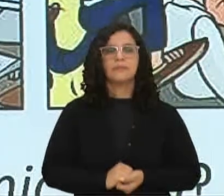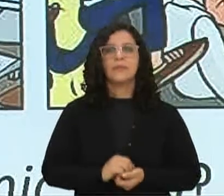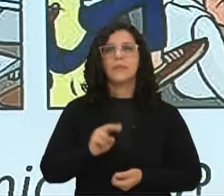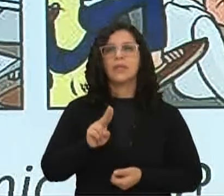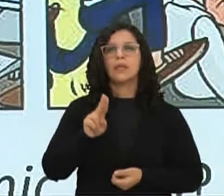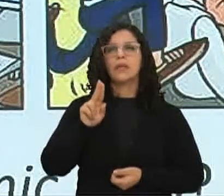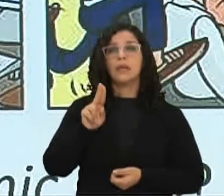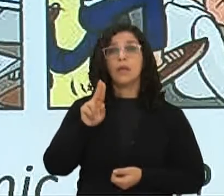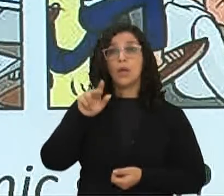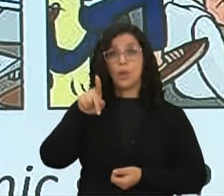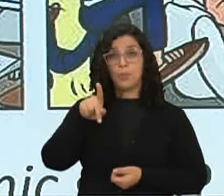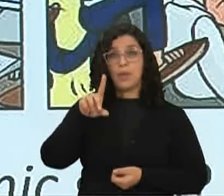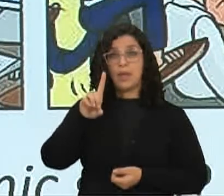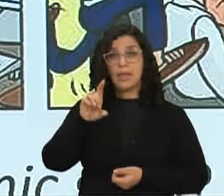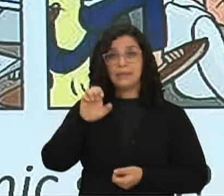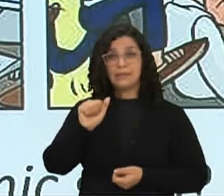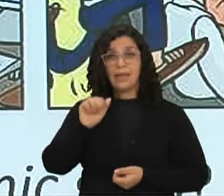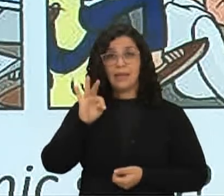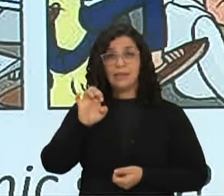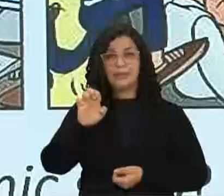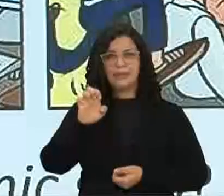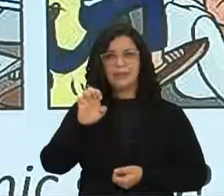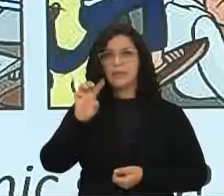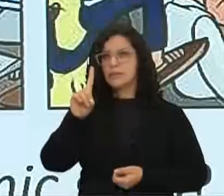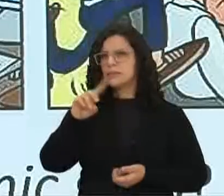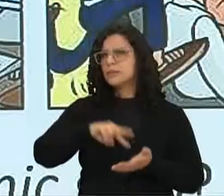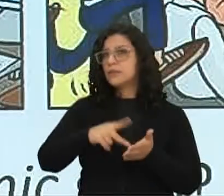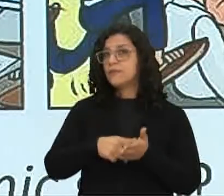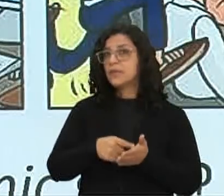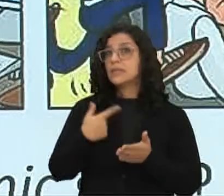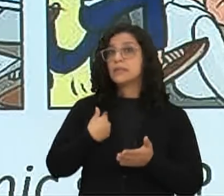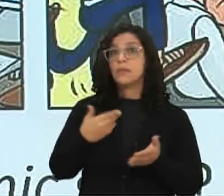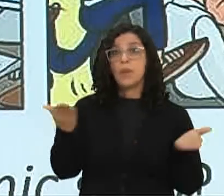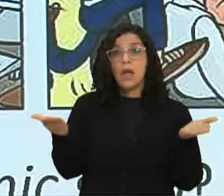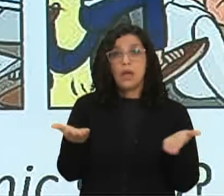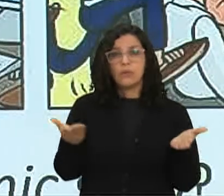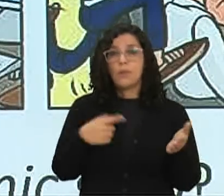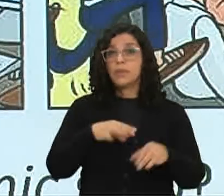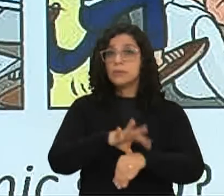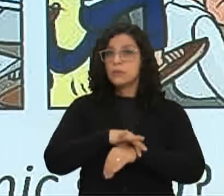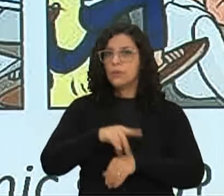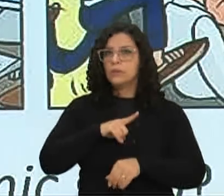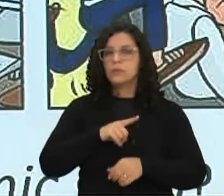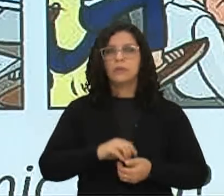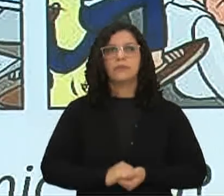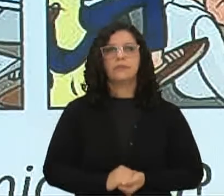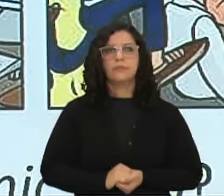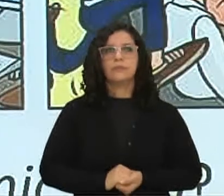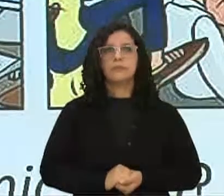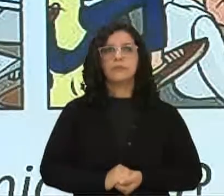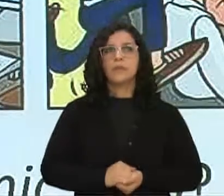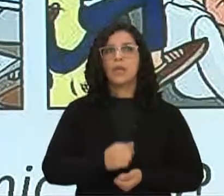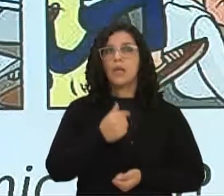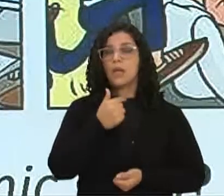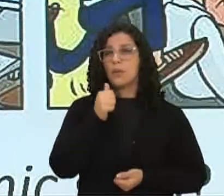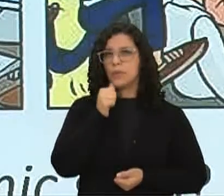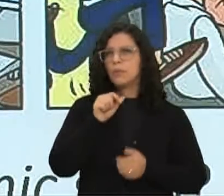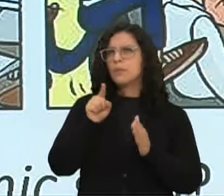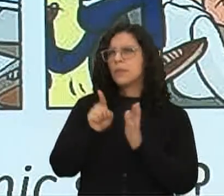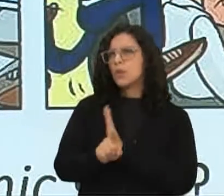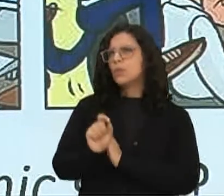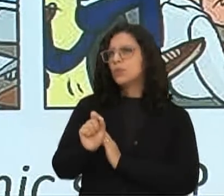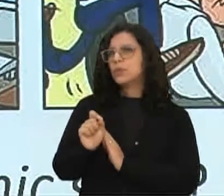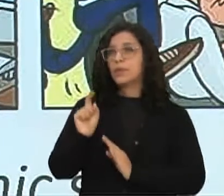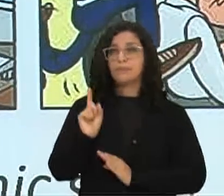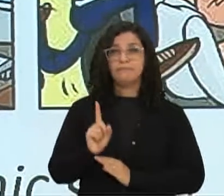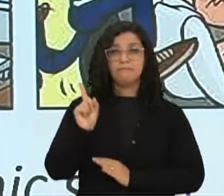Updated quer dizer atualizado, né? O navegador atualizado para se manter seguro. Aí ele pergunta, have you cleared